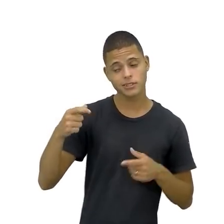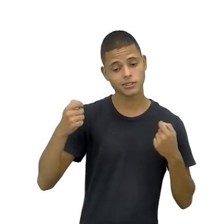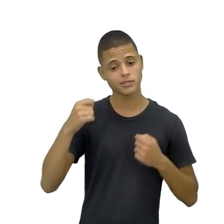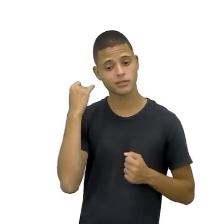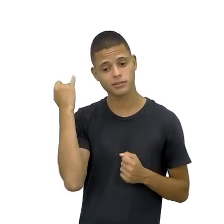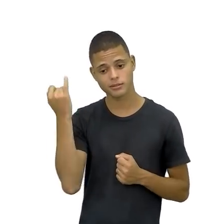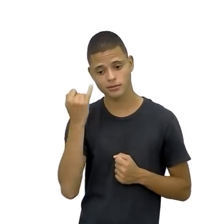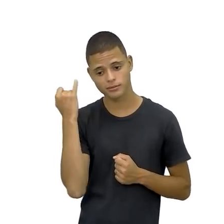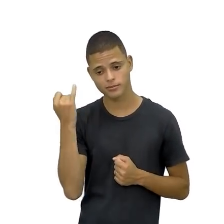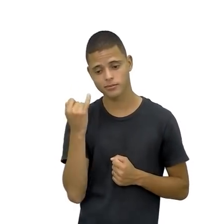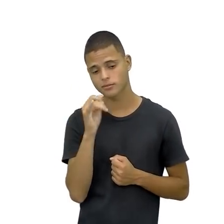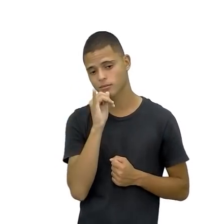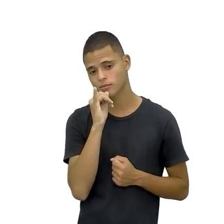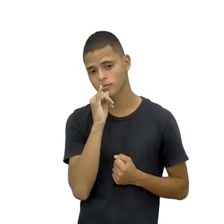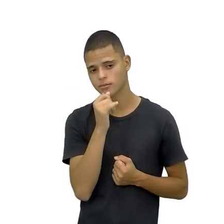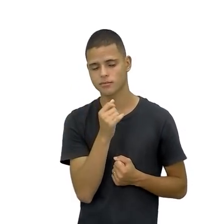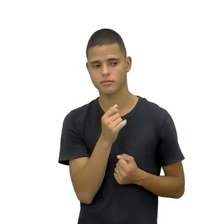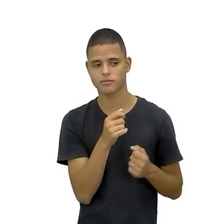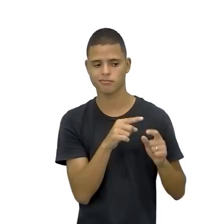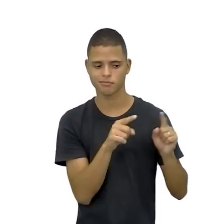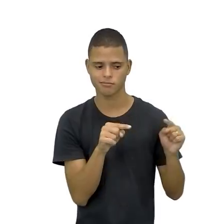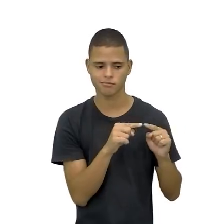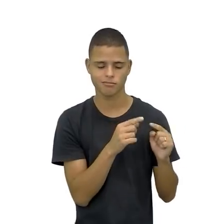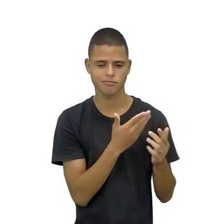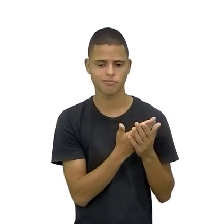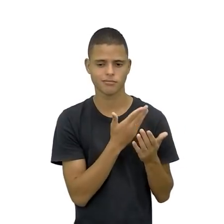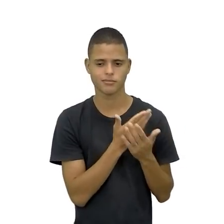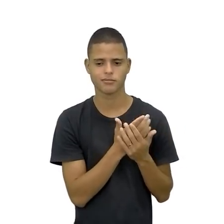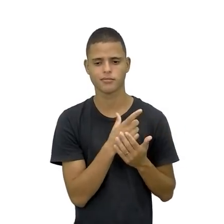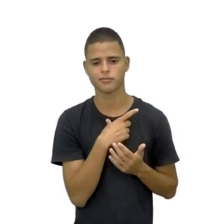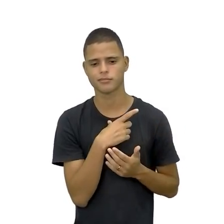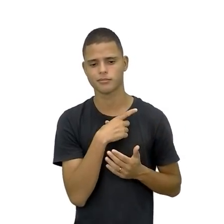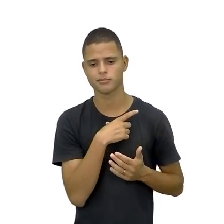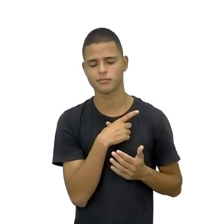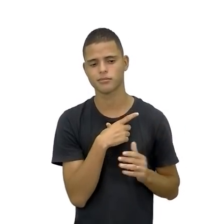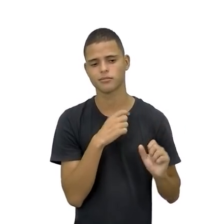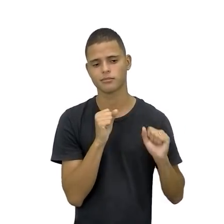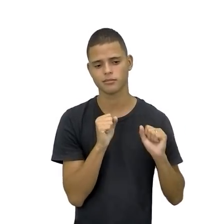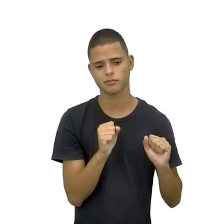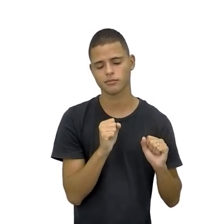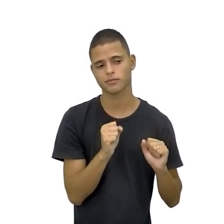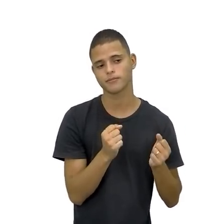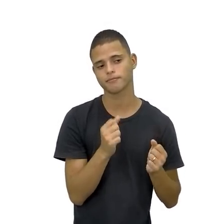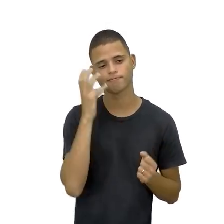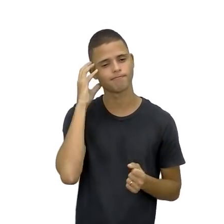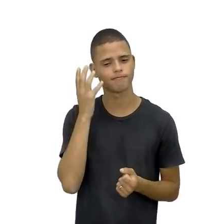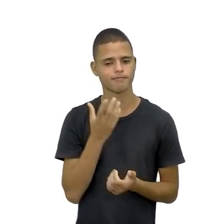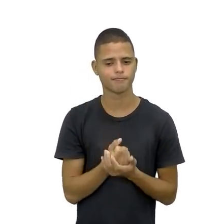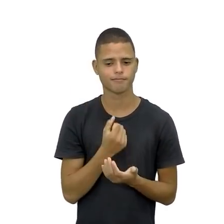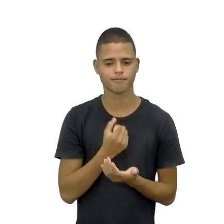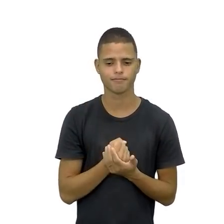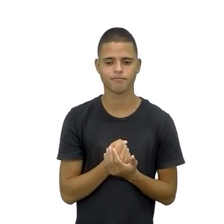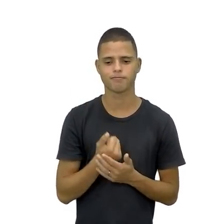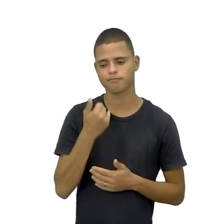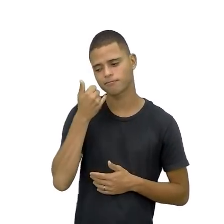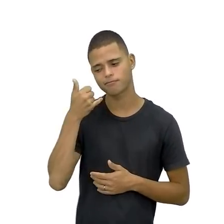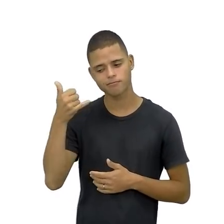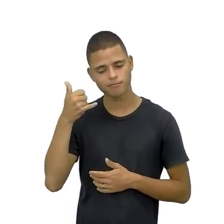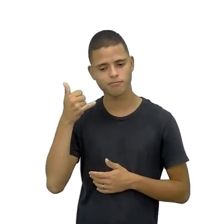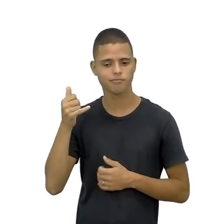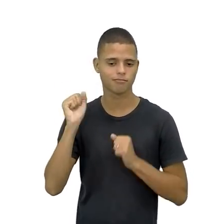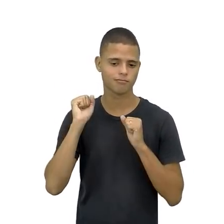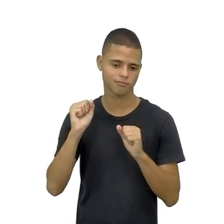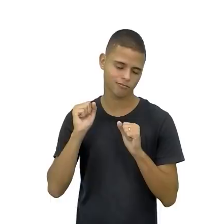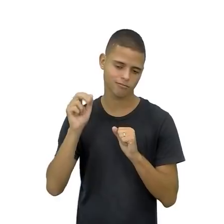as tecnologias, eu levo os vídeos, se não tem, eu levo, então, os textos, né, talvez o podcast no celular, tudo isso nós